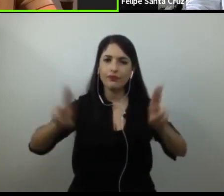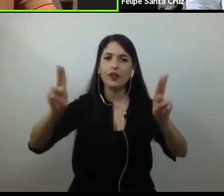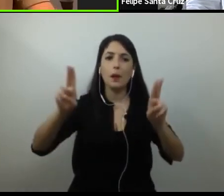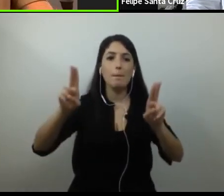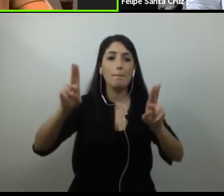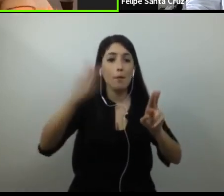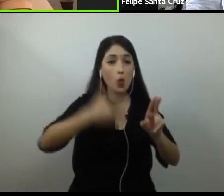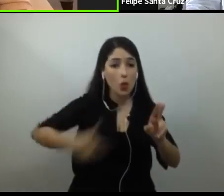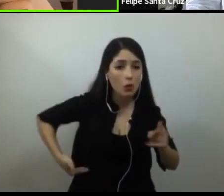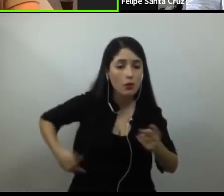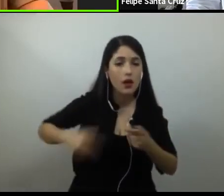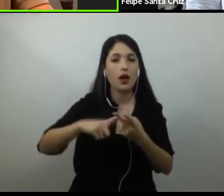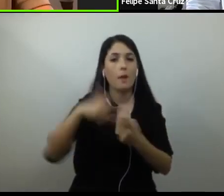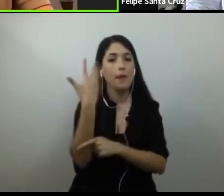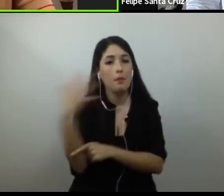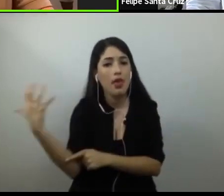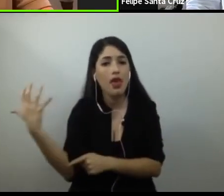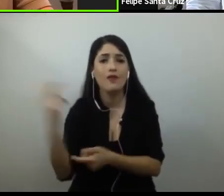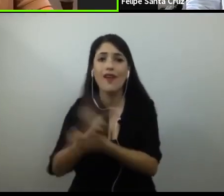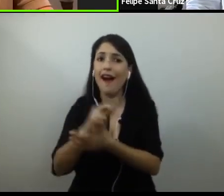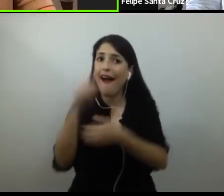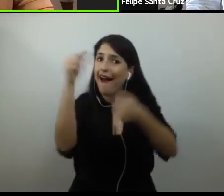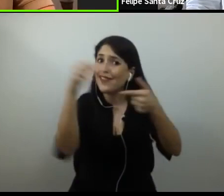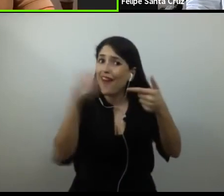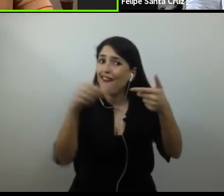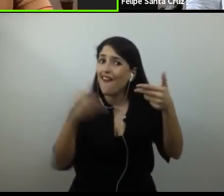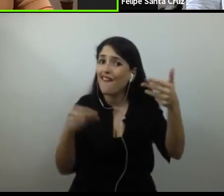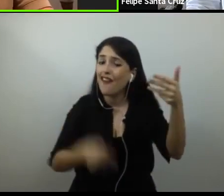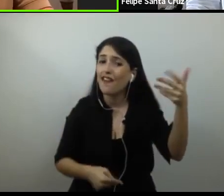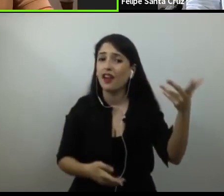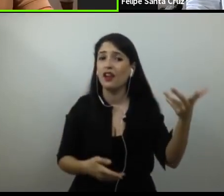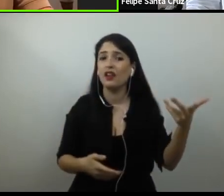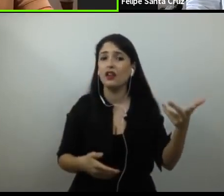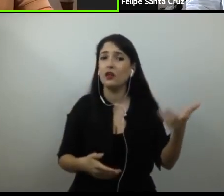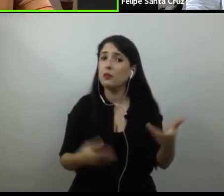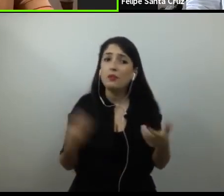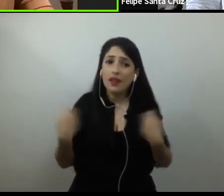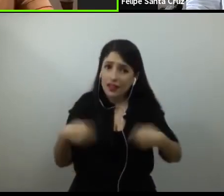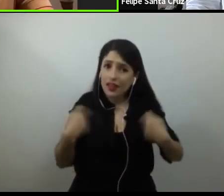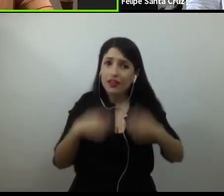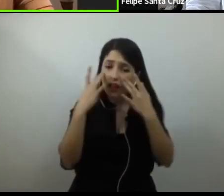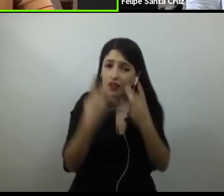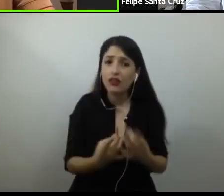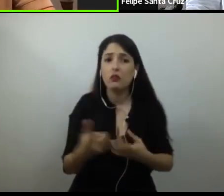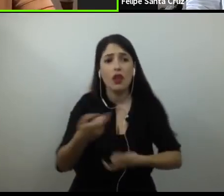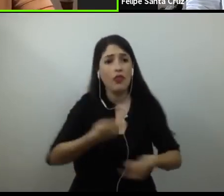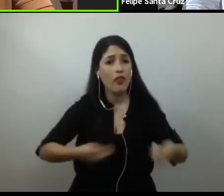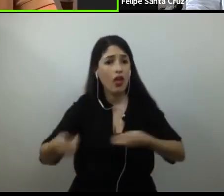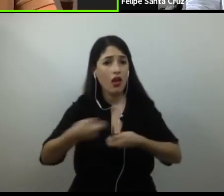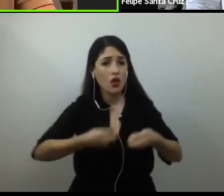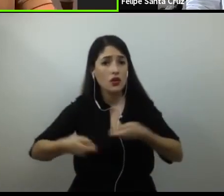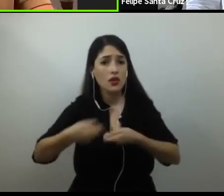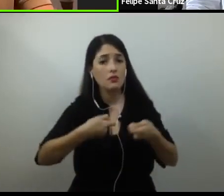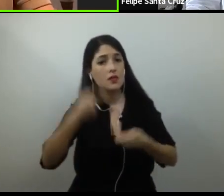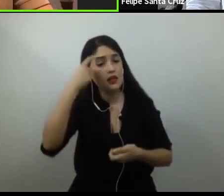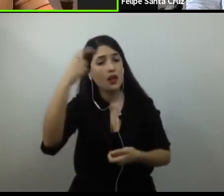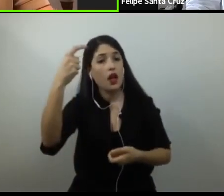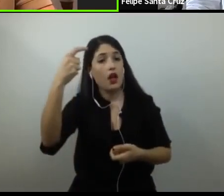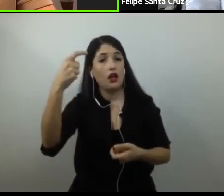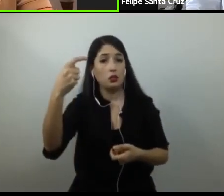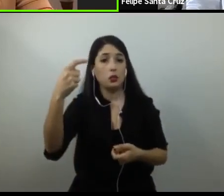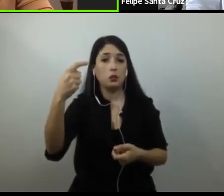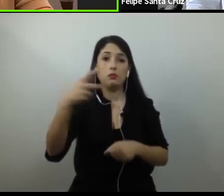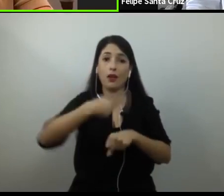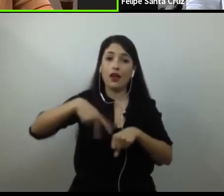meio ambiente, também tudo isso tem que estar na mesa de negociação para pensar um projeto de país. Mas é óbvio,